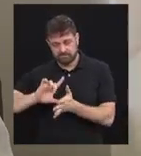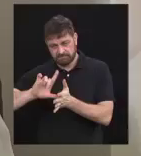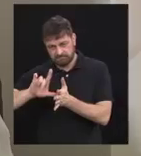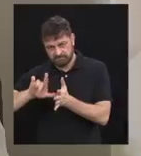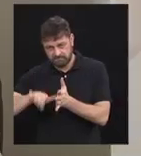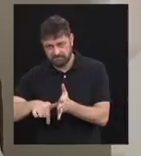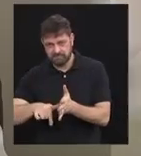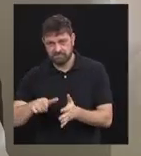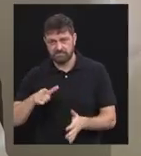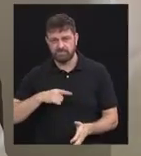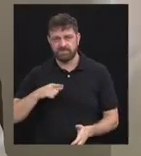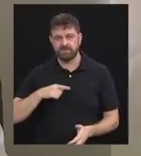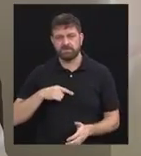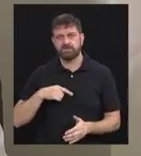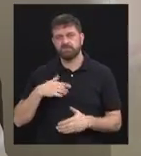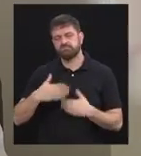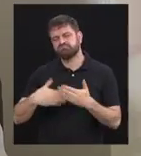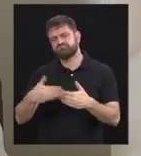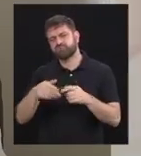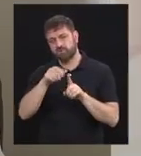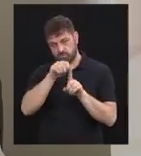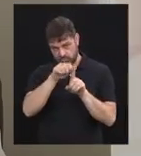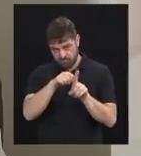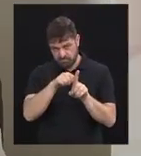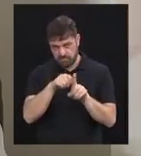ter, durante então o mês,